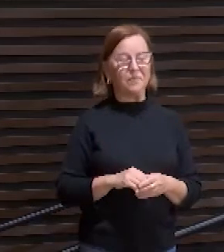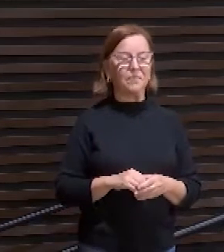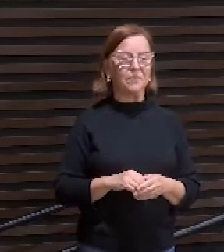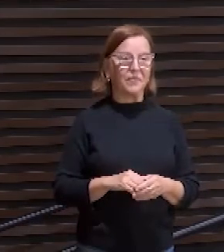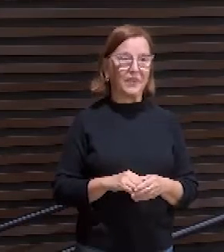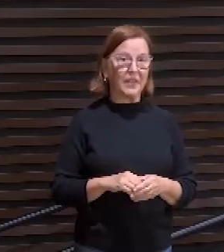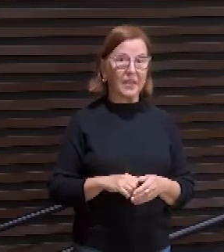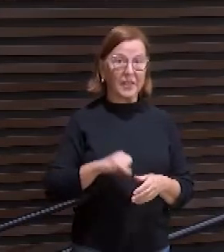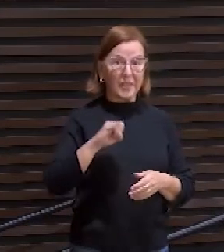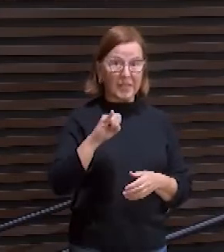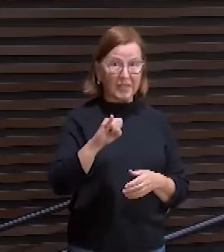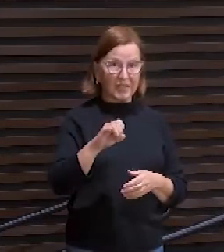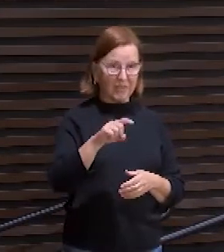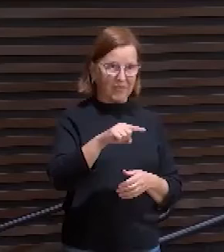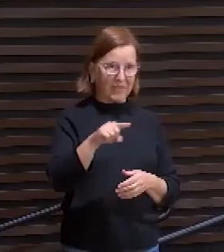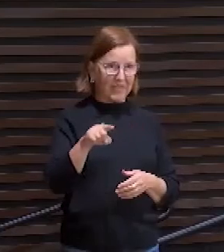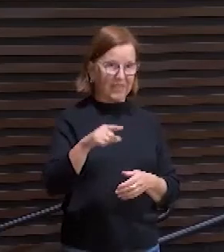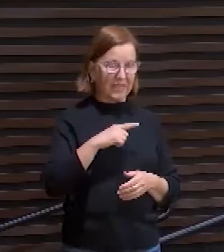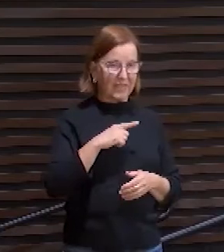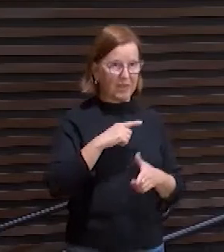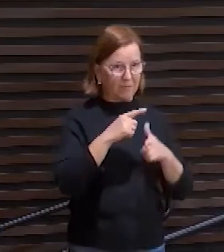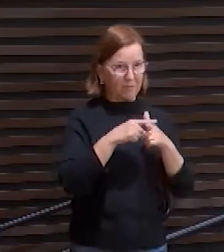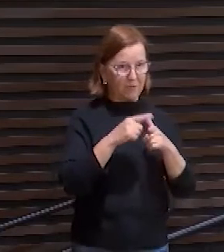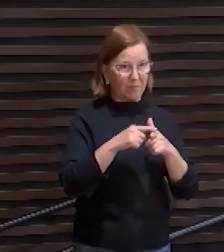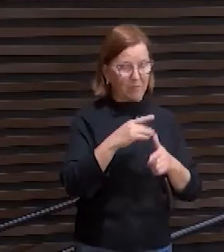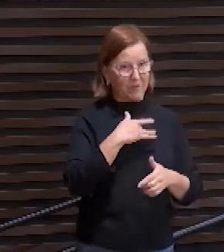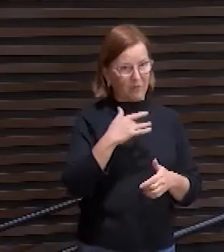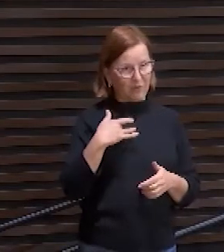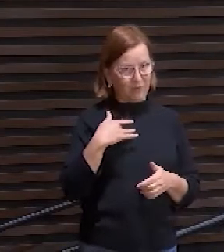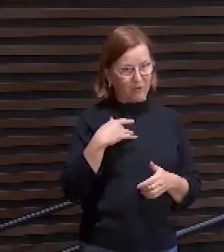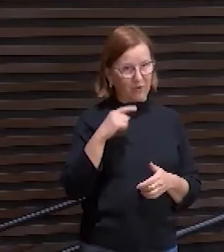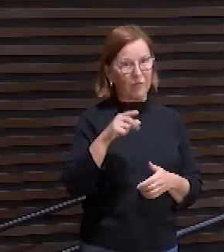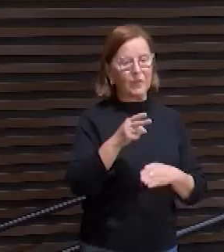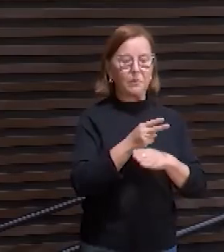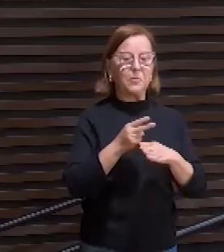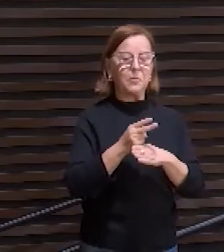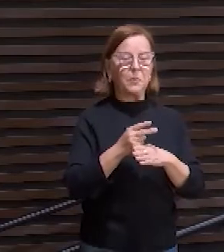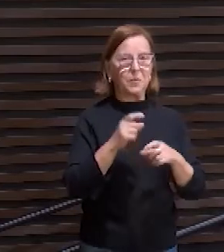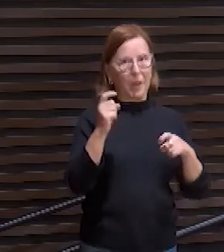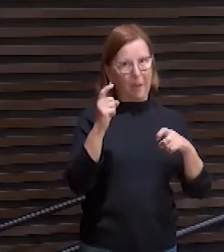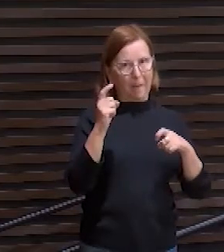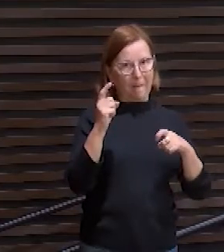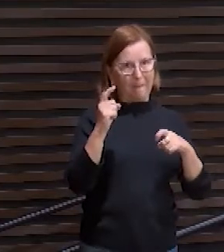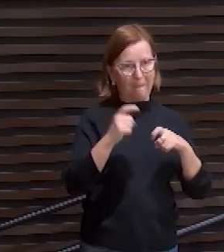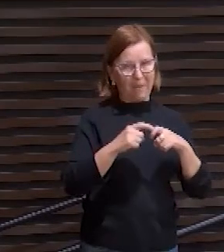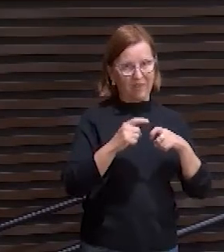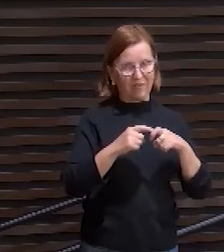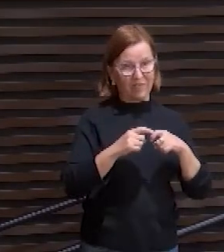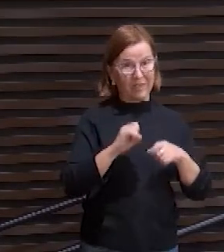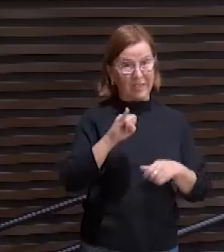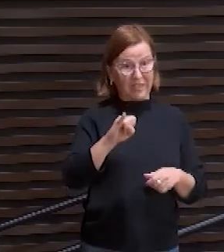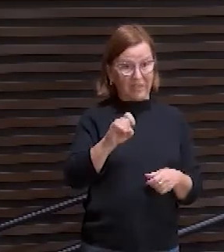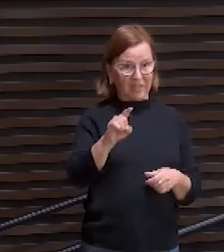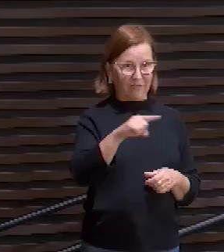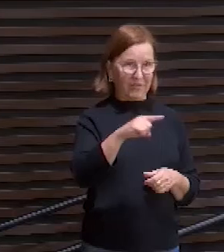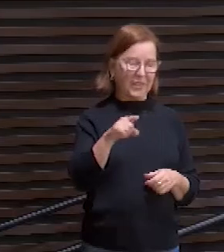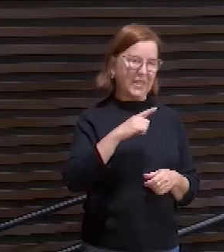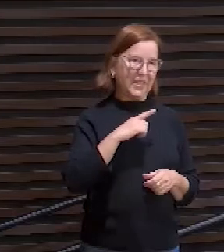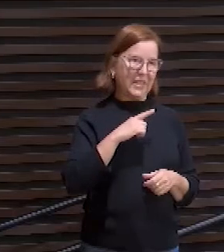Se você está com algum problema de saúde, você procura um médico. Se você está com algum